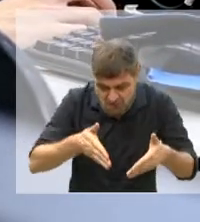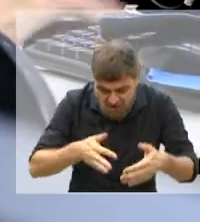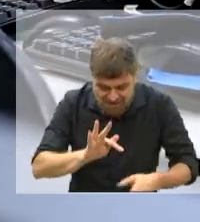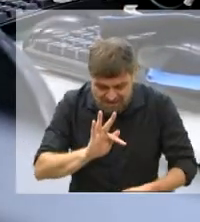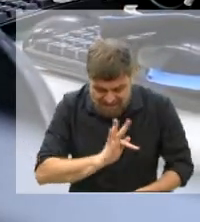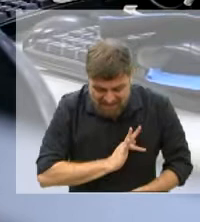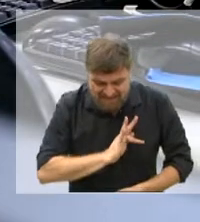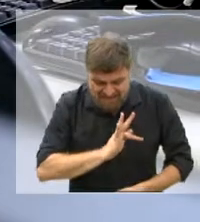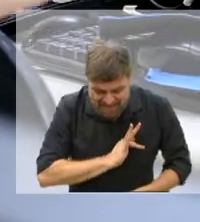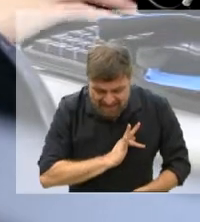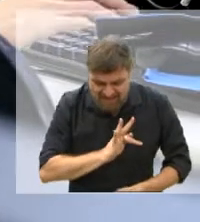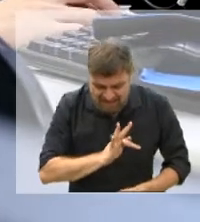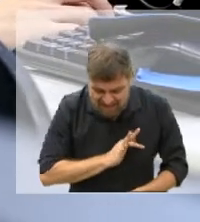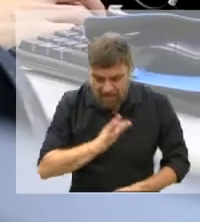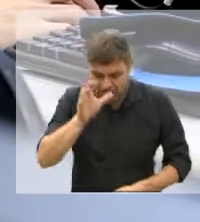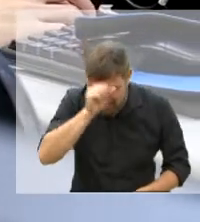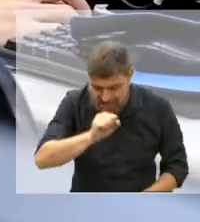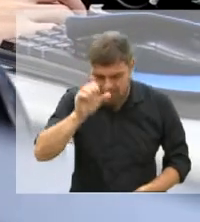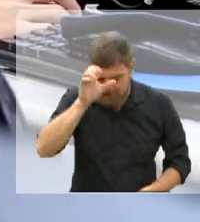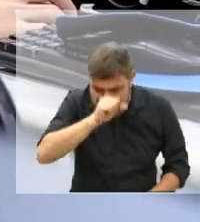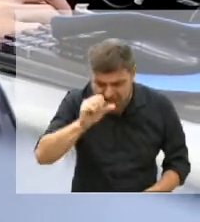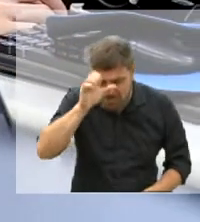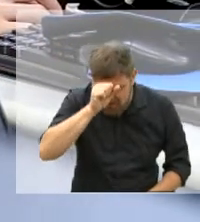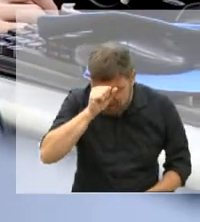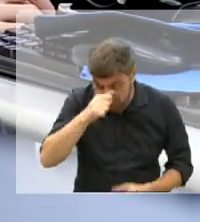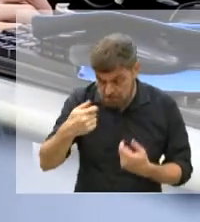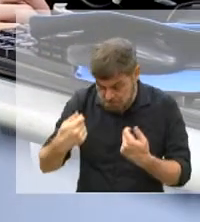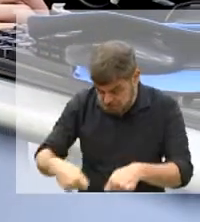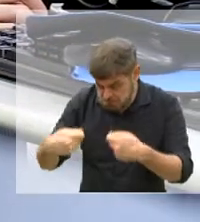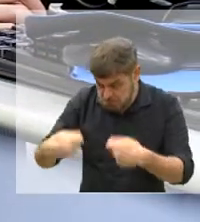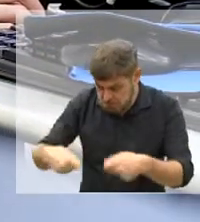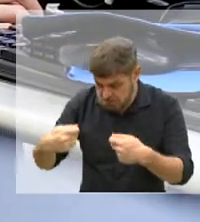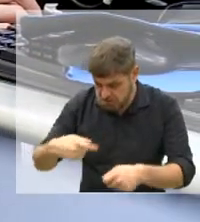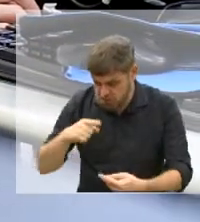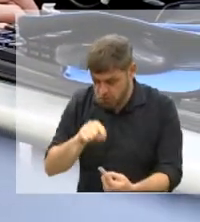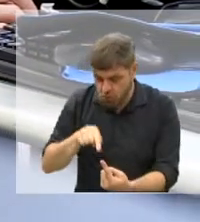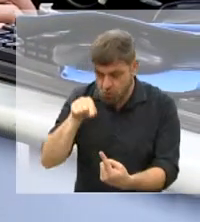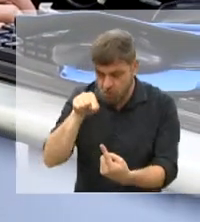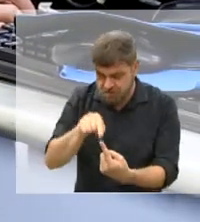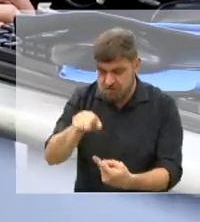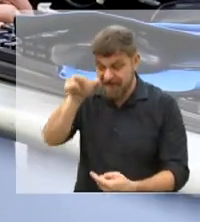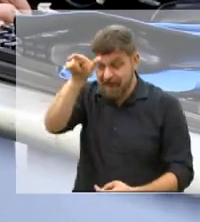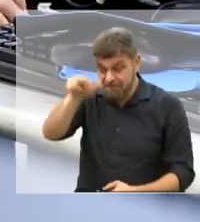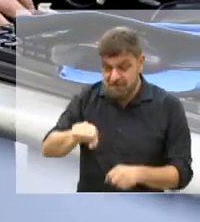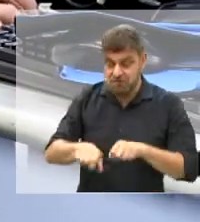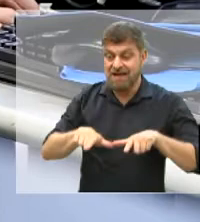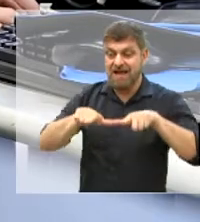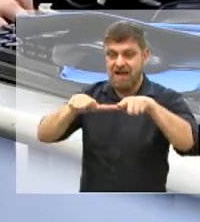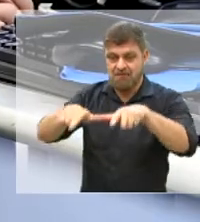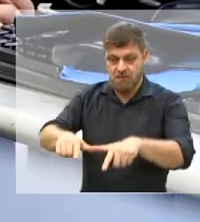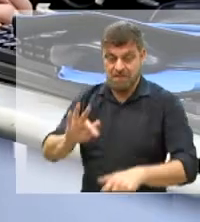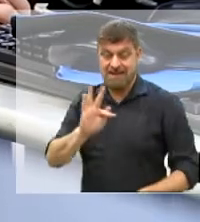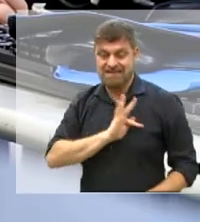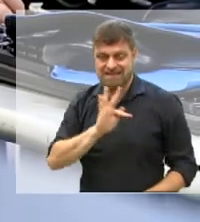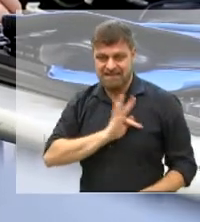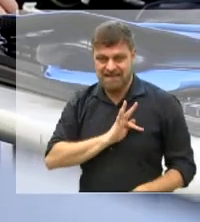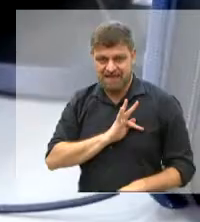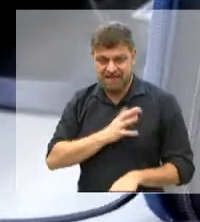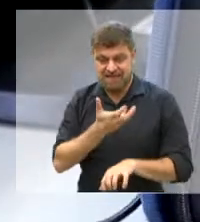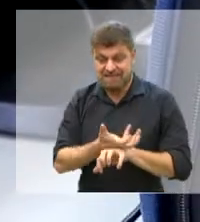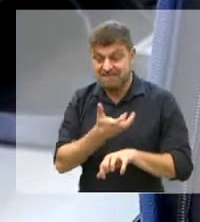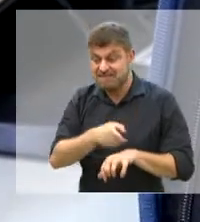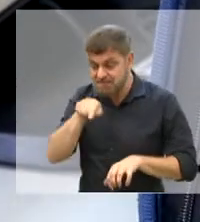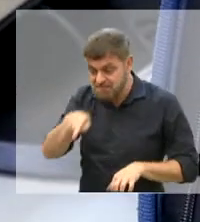que ele tem que aprender, porque vai ser... Nosso objetivo é a formação técnica do aluno, que ele tenha